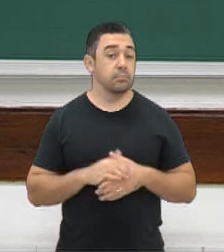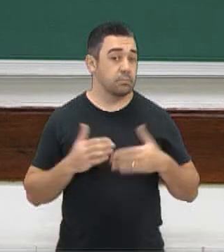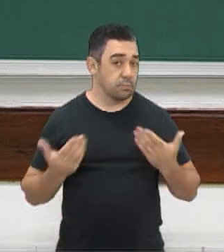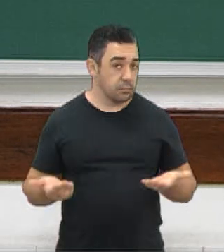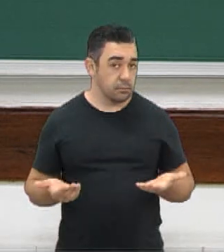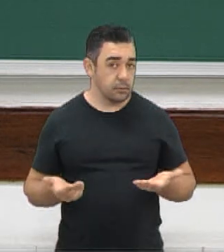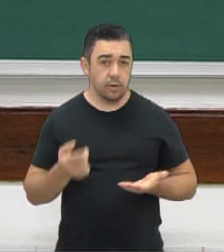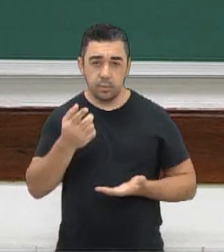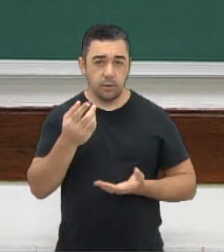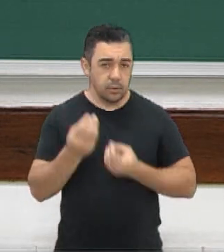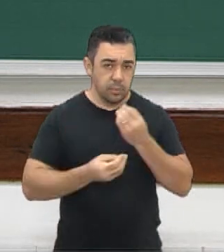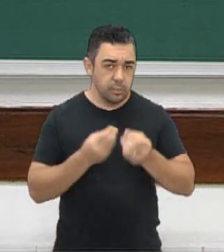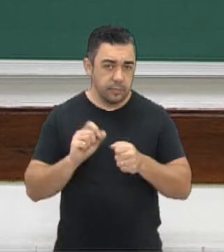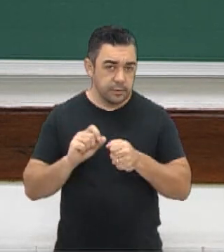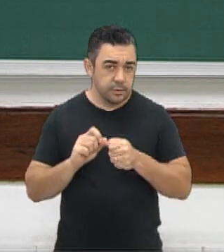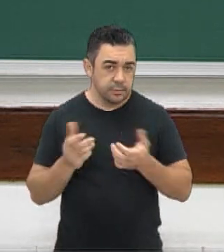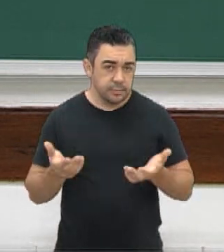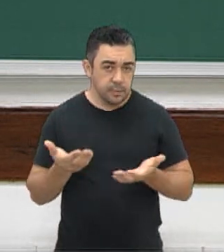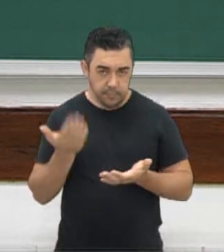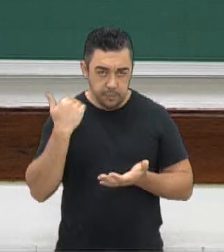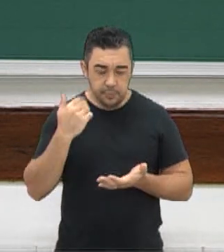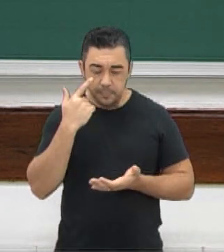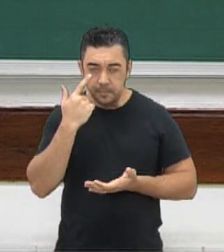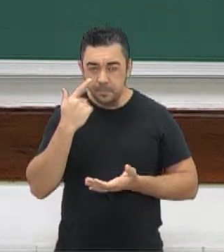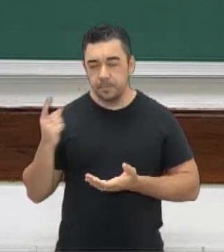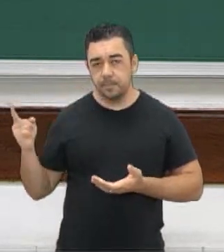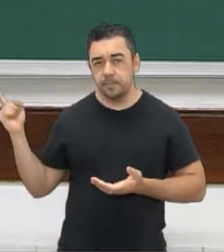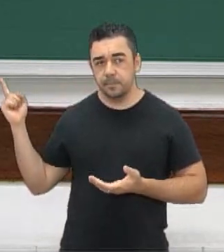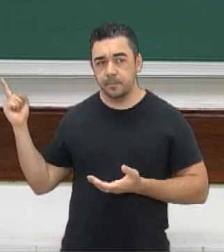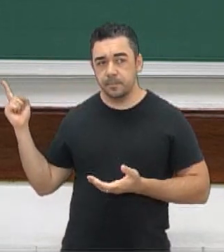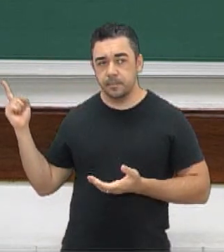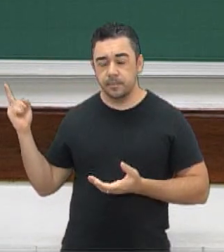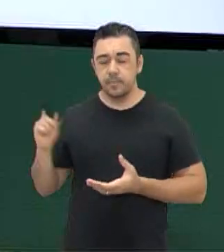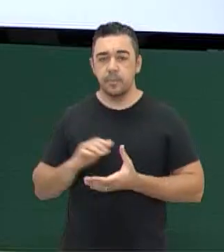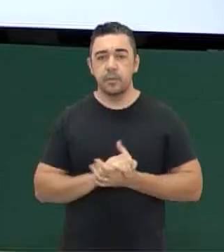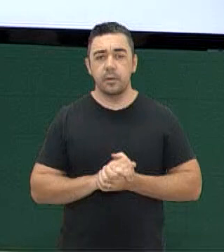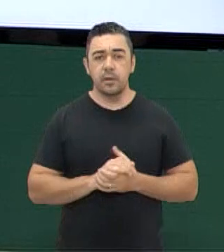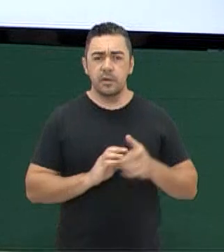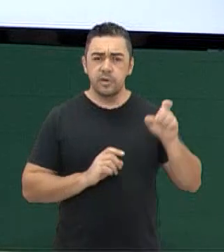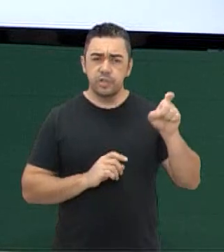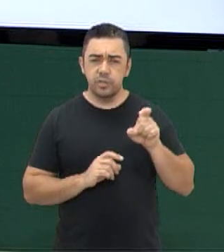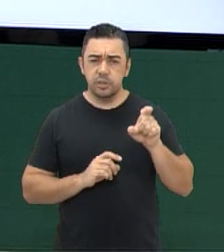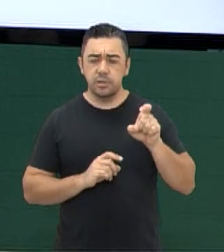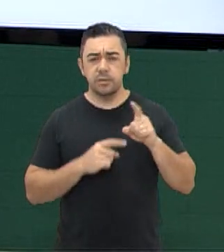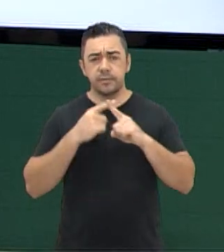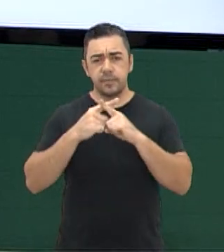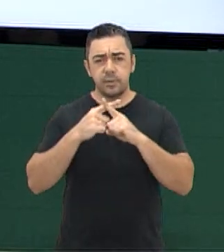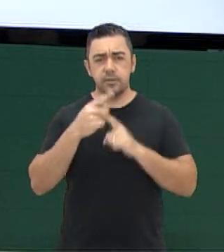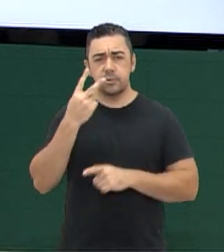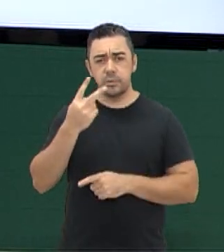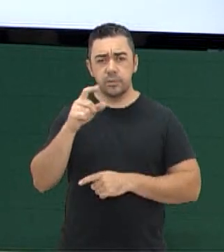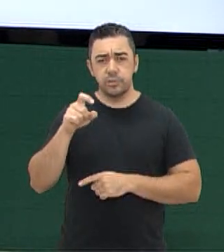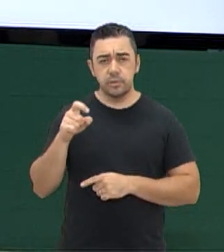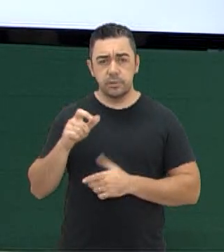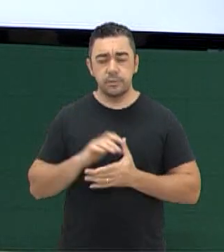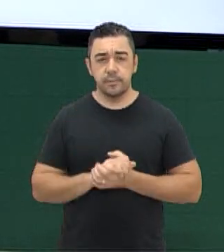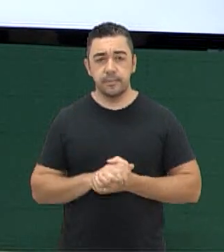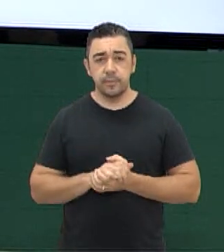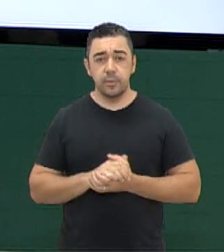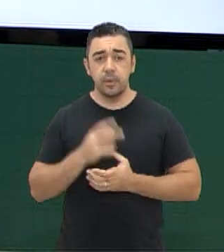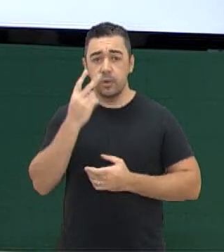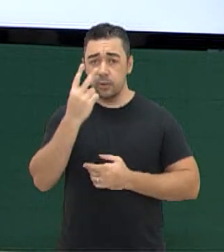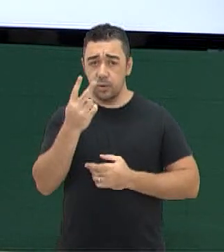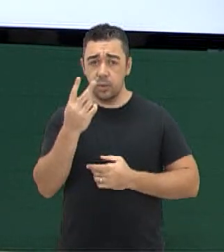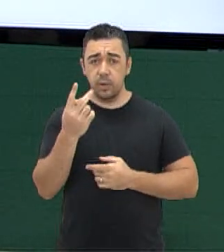Então, como que ficou? Vamos lá? Olhando, multiplicando x por 2x, o que resulta?